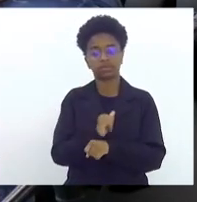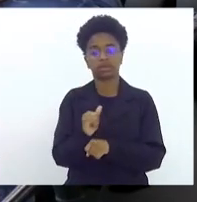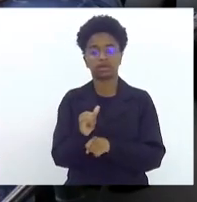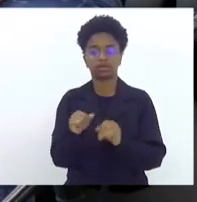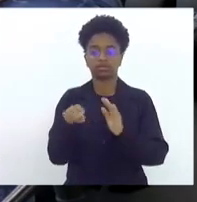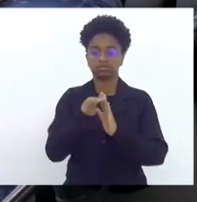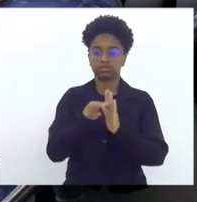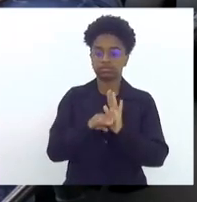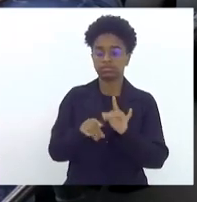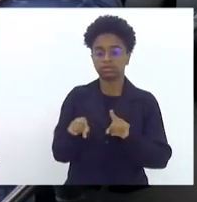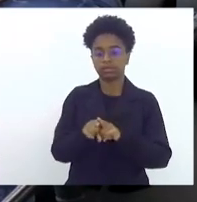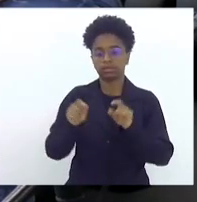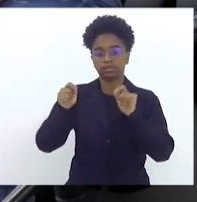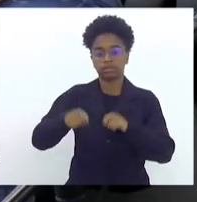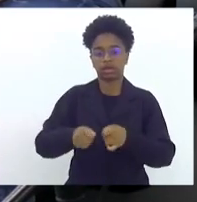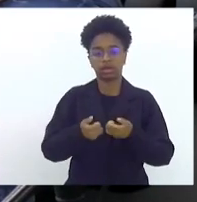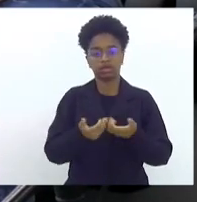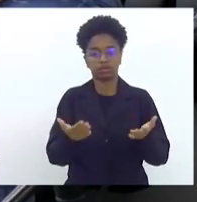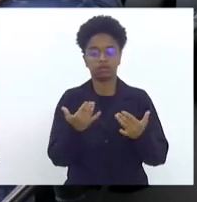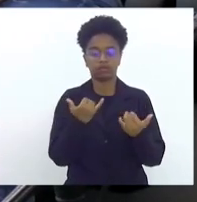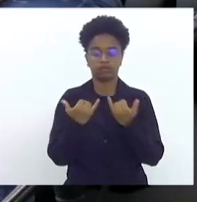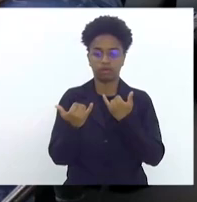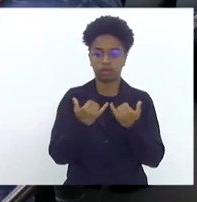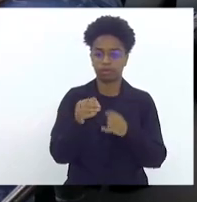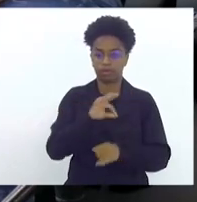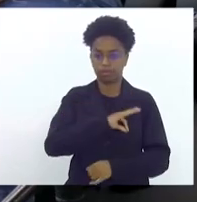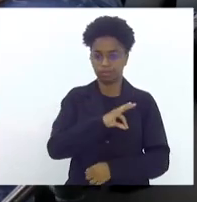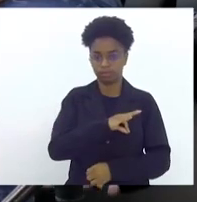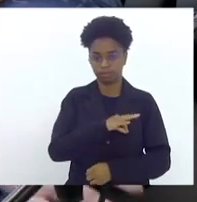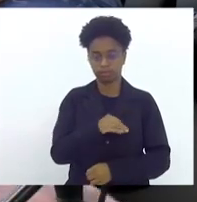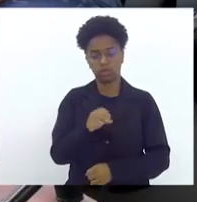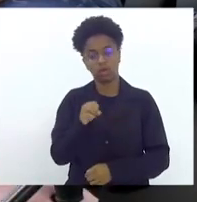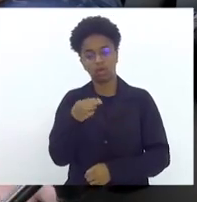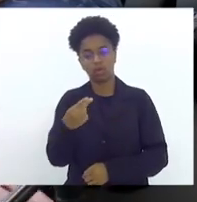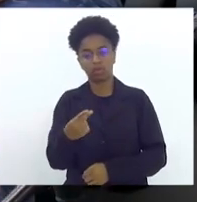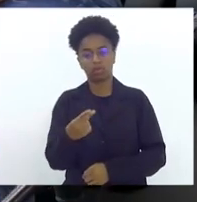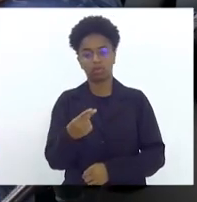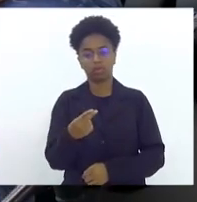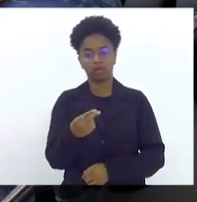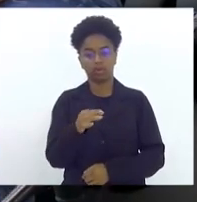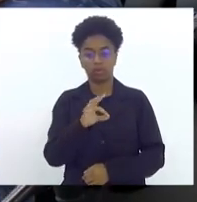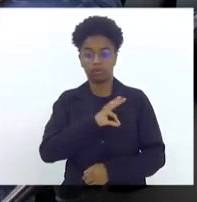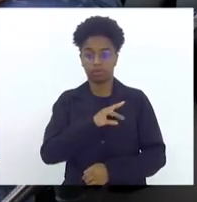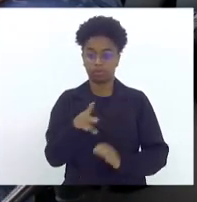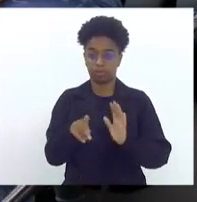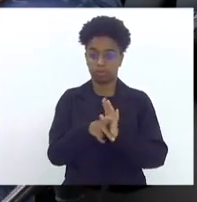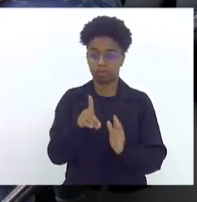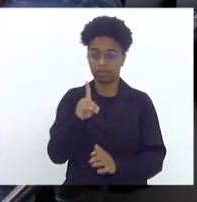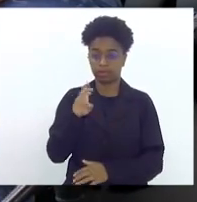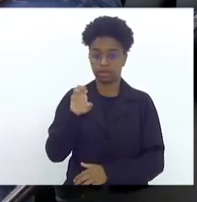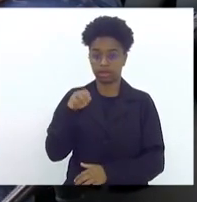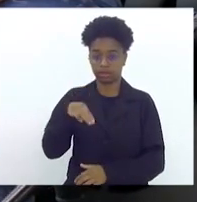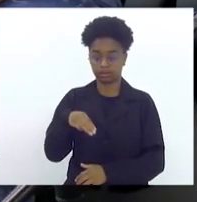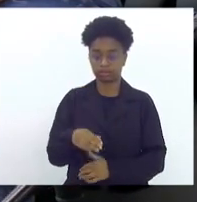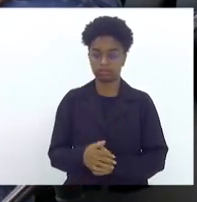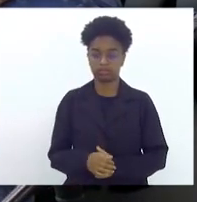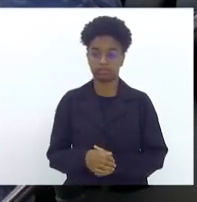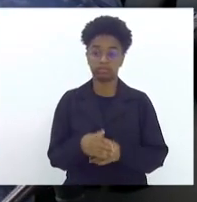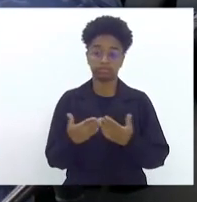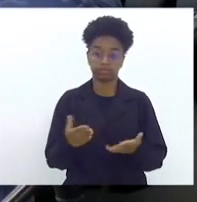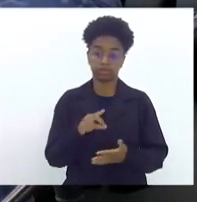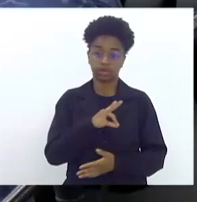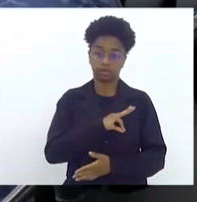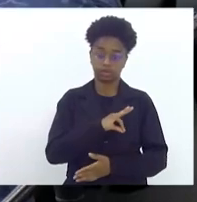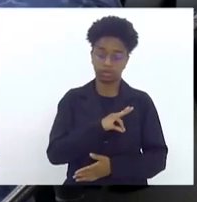e poder capacitar nossas policiais pelo menos os policiais das leões né E aí um policial